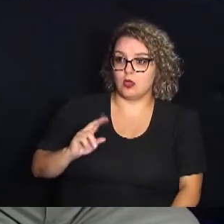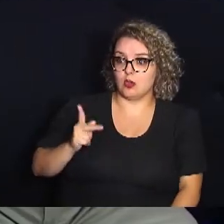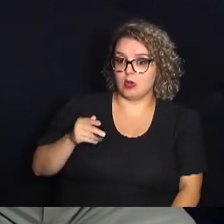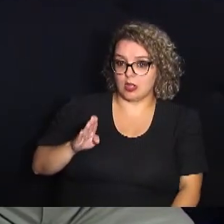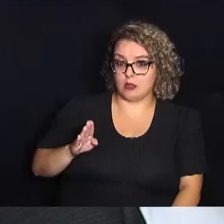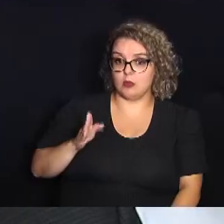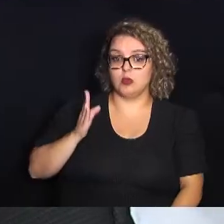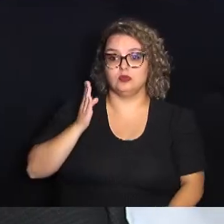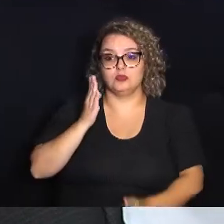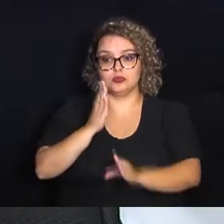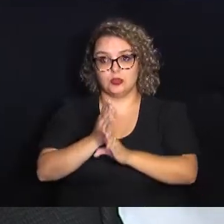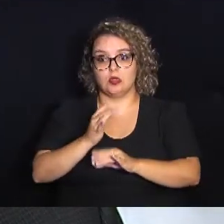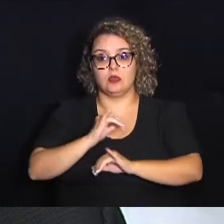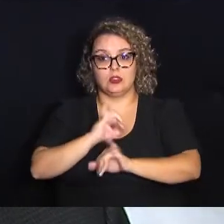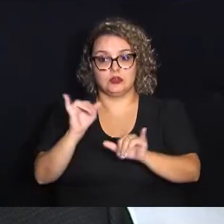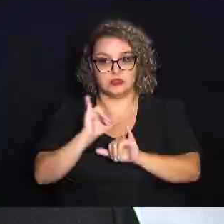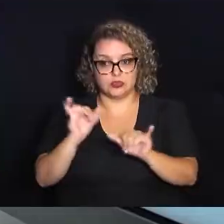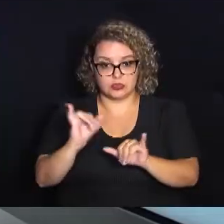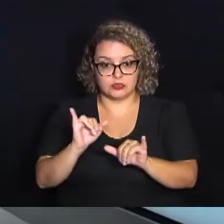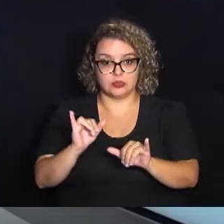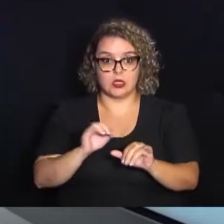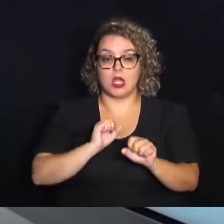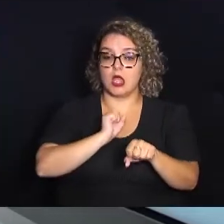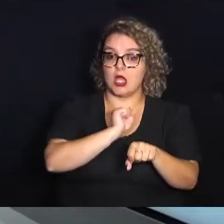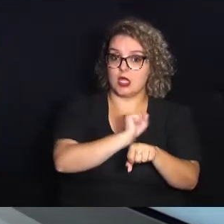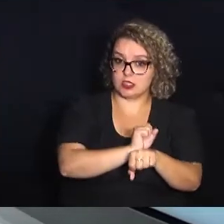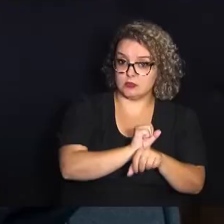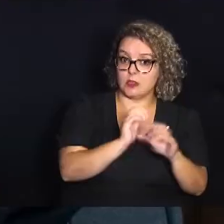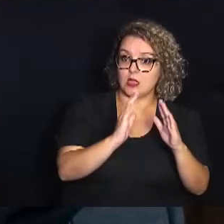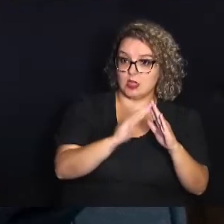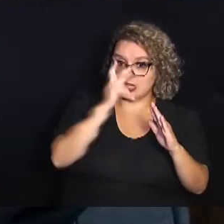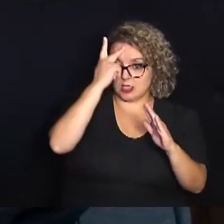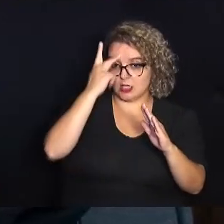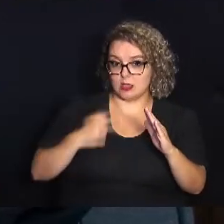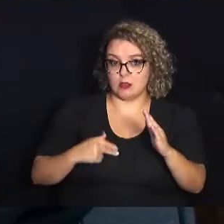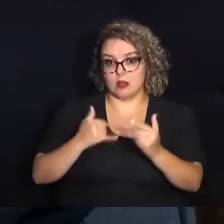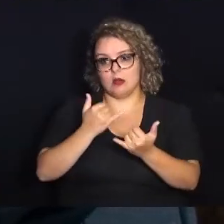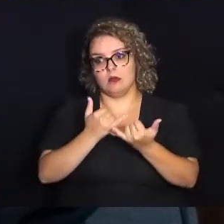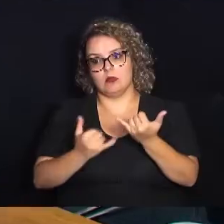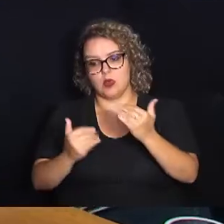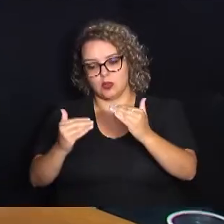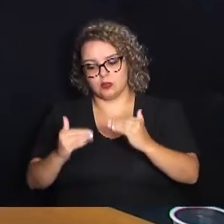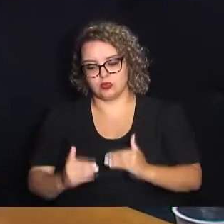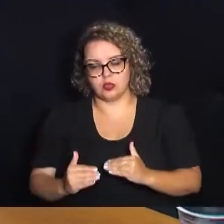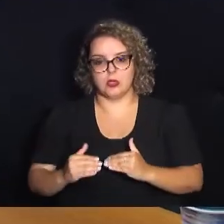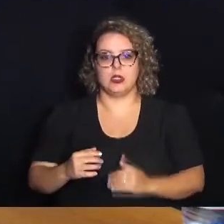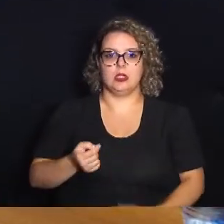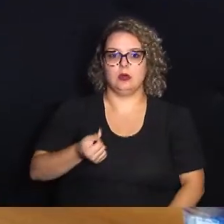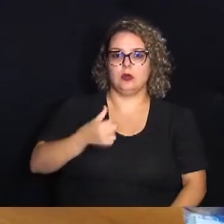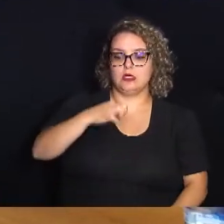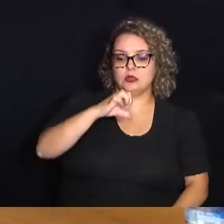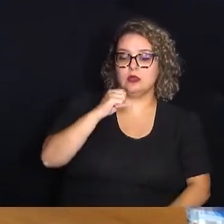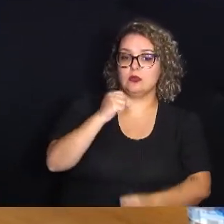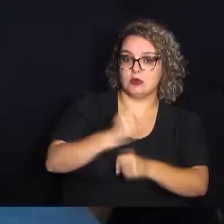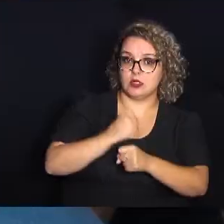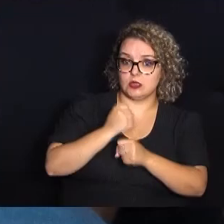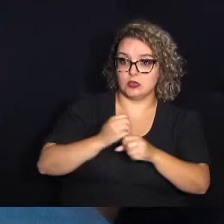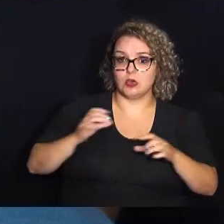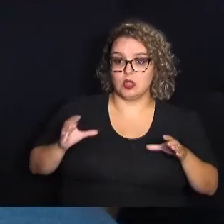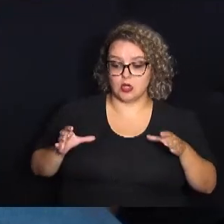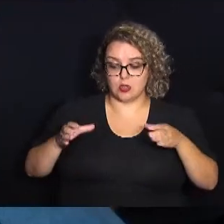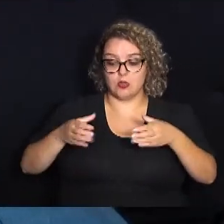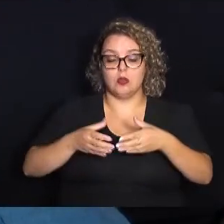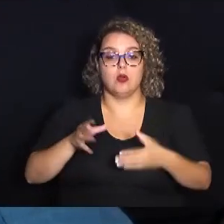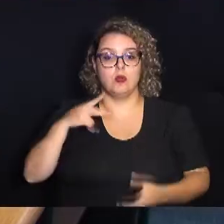durante o encontro foi divulgado que a espera pela casa própria caiu pela metade em quase 9 anos e que o conjunto de